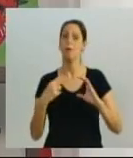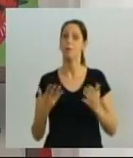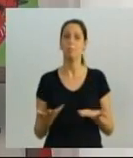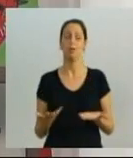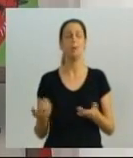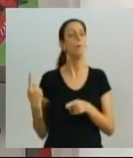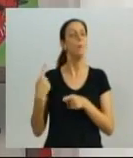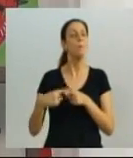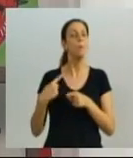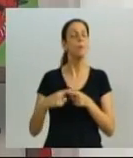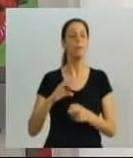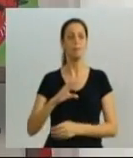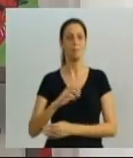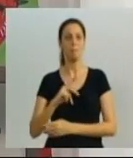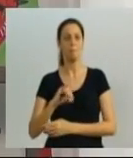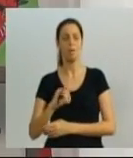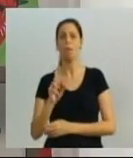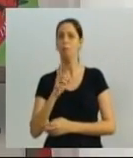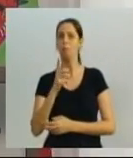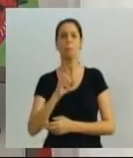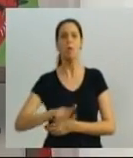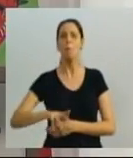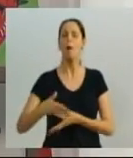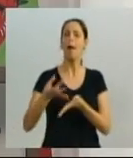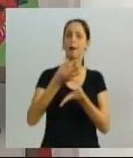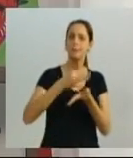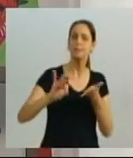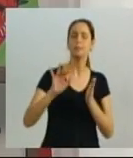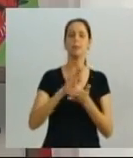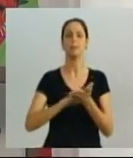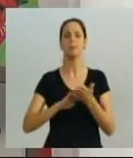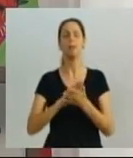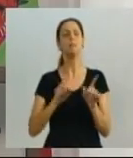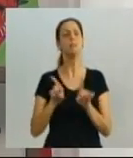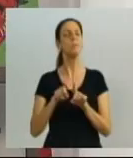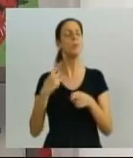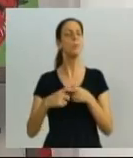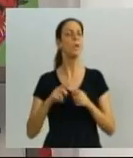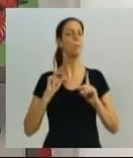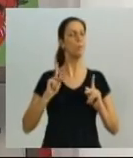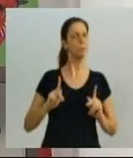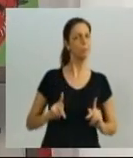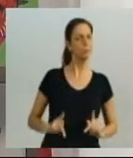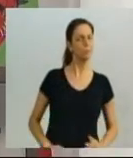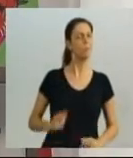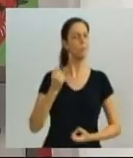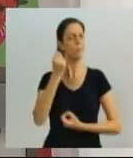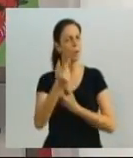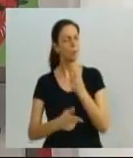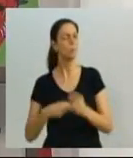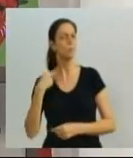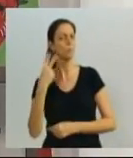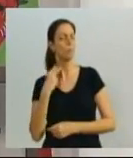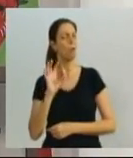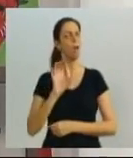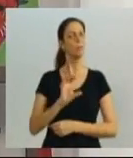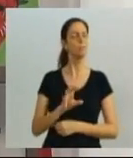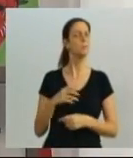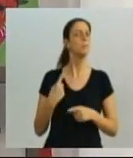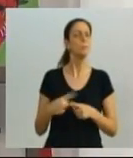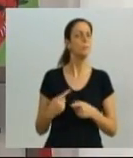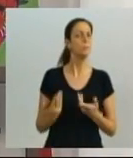Por que CPIs não são assinadas, por que determinadas posturas de determinados parlamentares são colocadas em